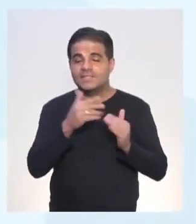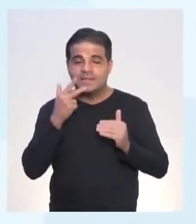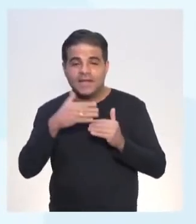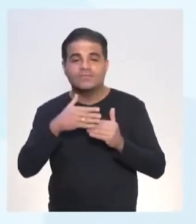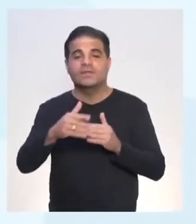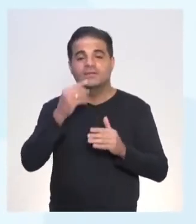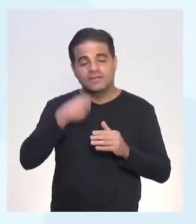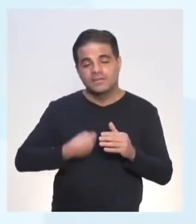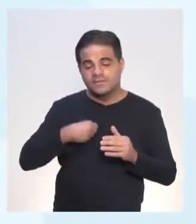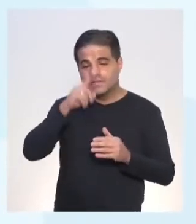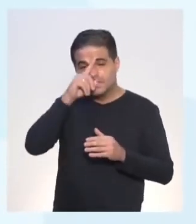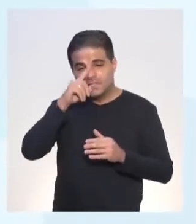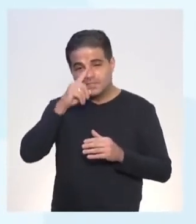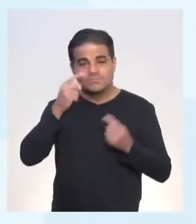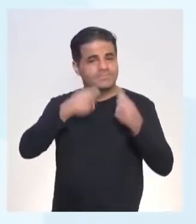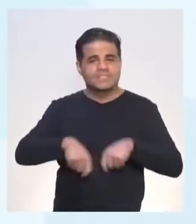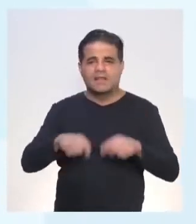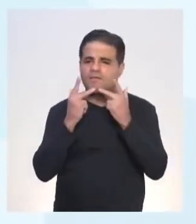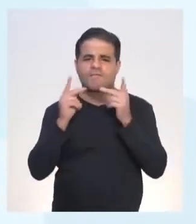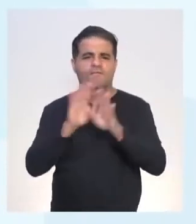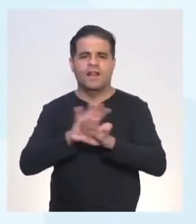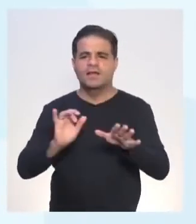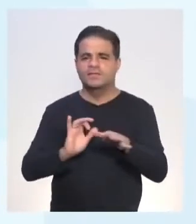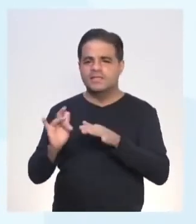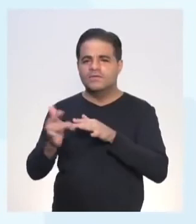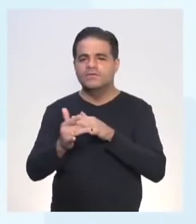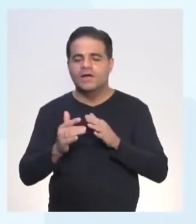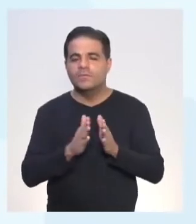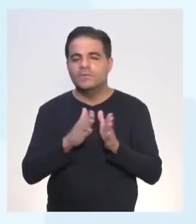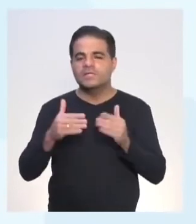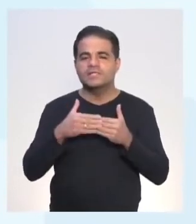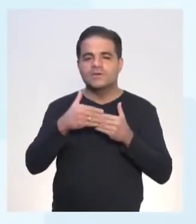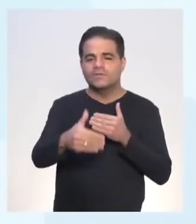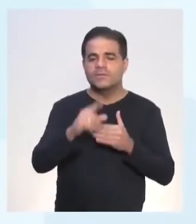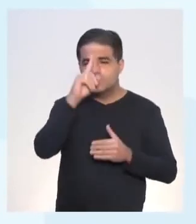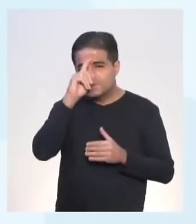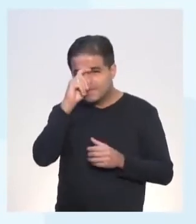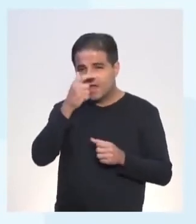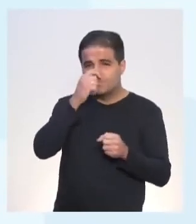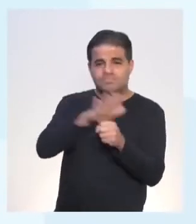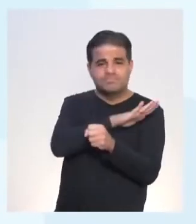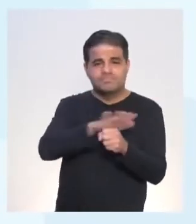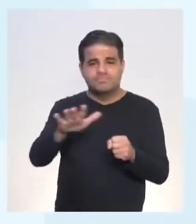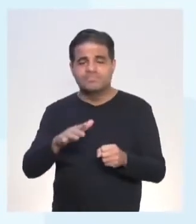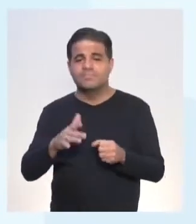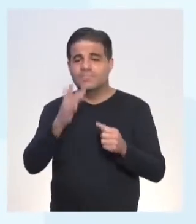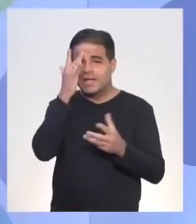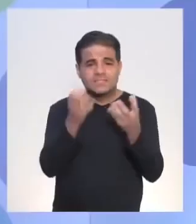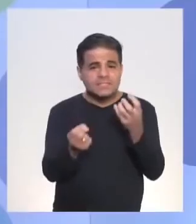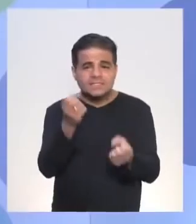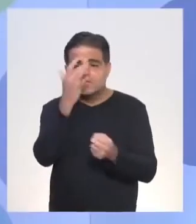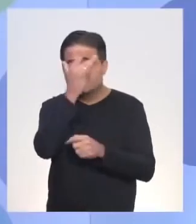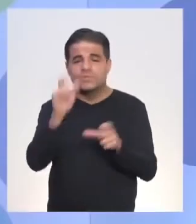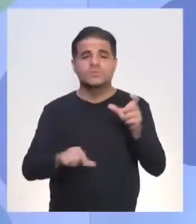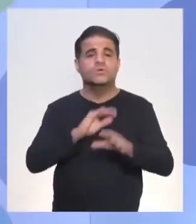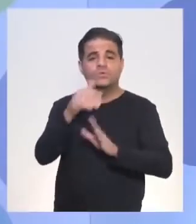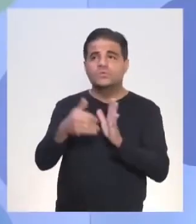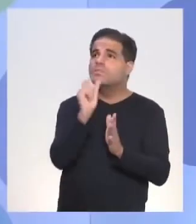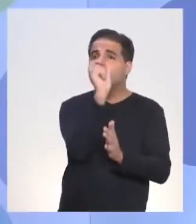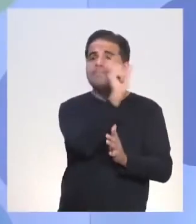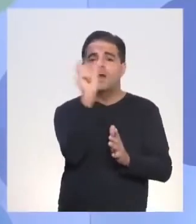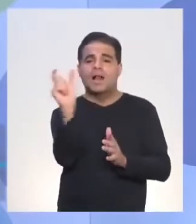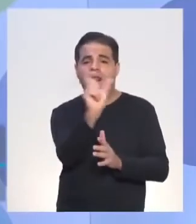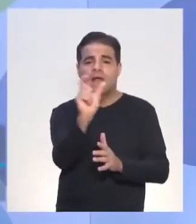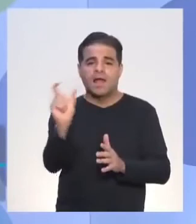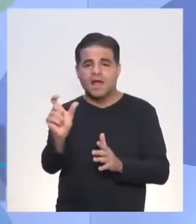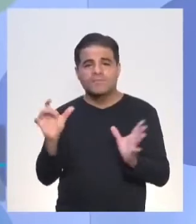em riscos, a gente não precisa nem falar, né? Redes sociais, hospitais sobrecarregados, adesão da população, ou seja, tudo isso aí são palavras